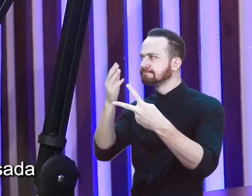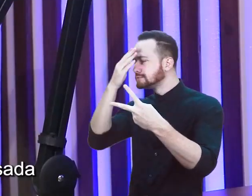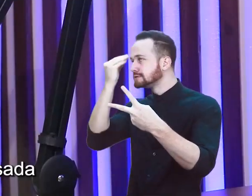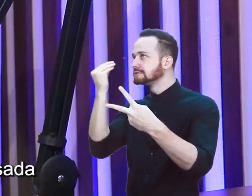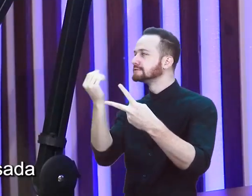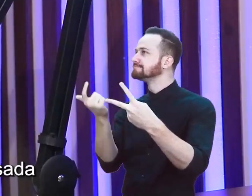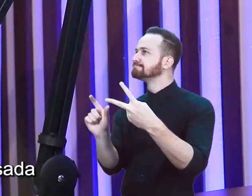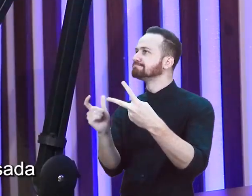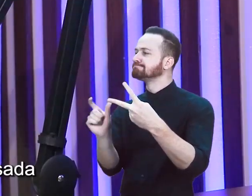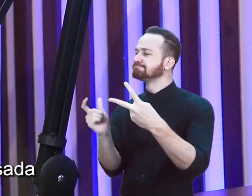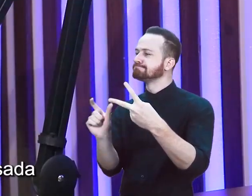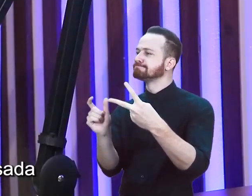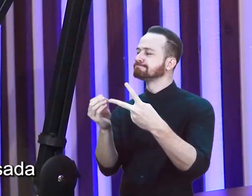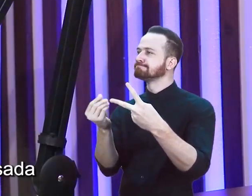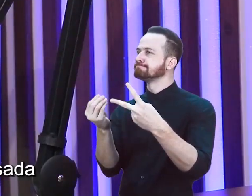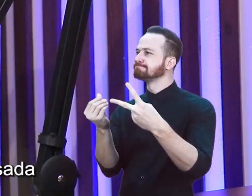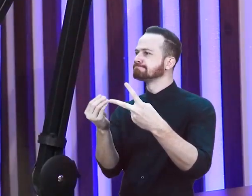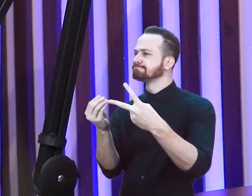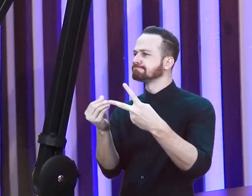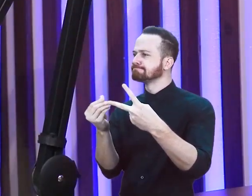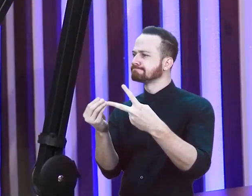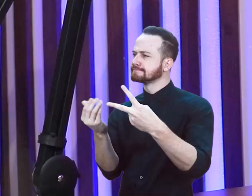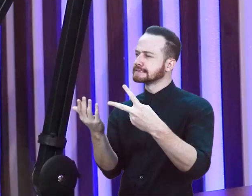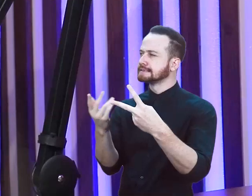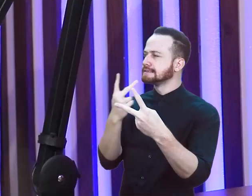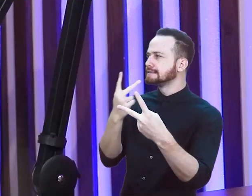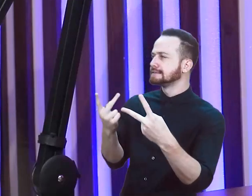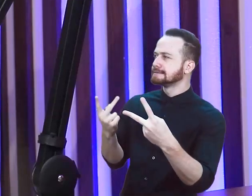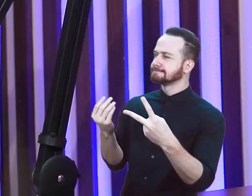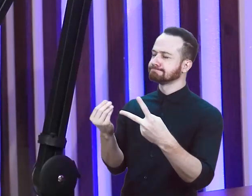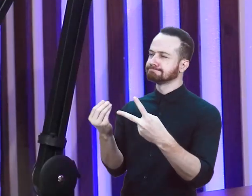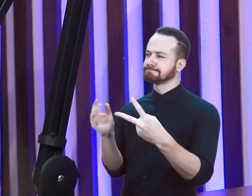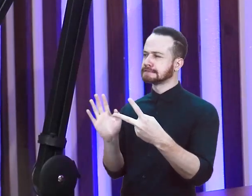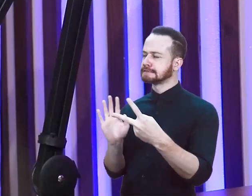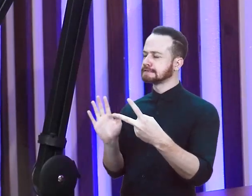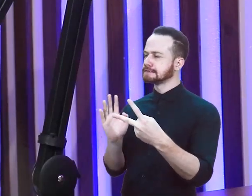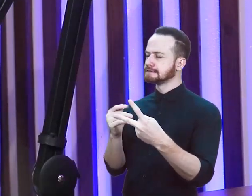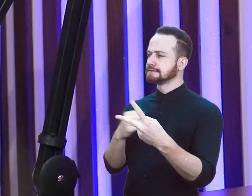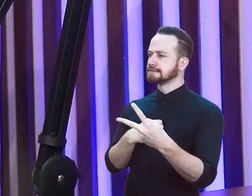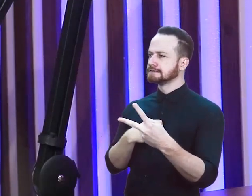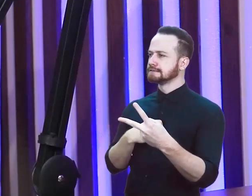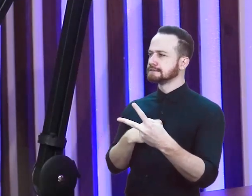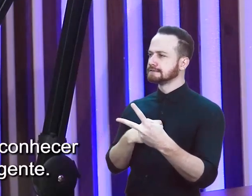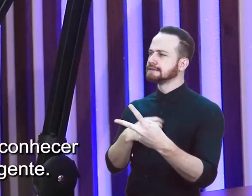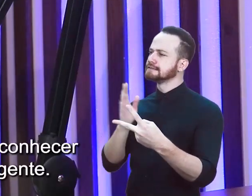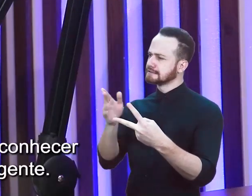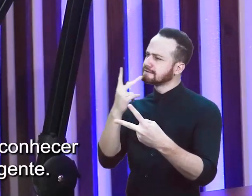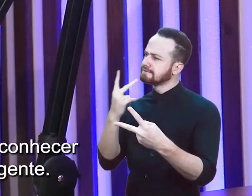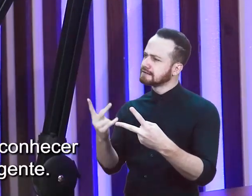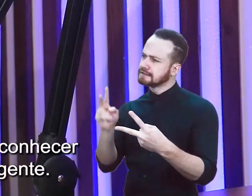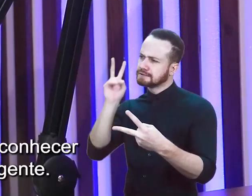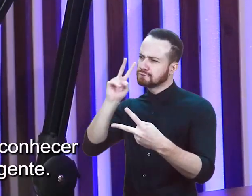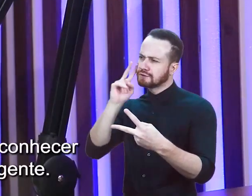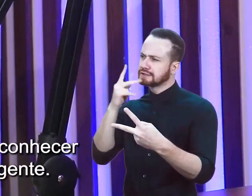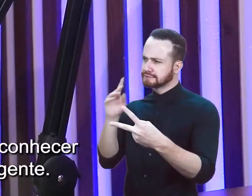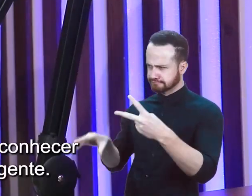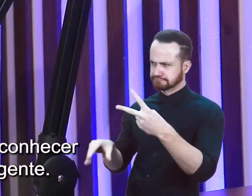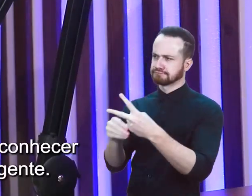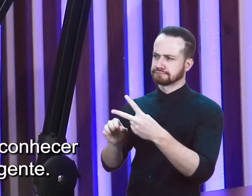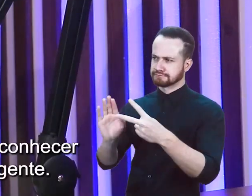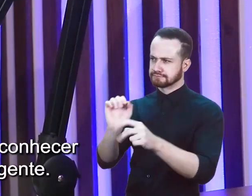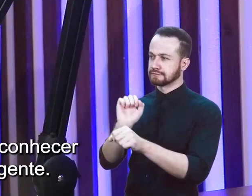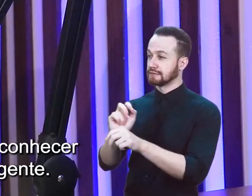esqueci agora o termo que é usado, né? Miscigenado? Não. Aí eu falei ainda há pouco, mas eu vou lembrar aqui e falo.